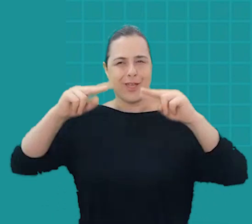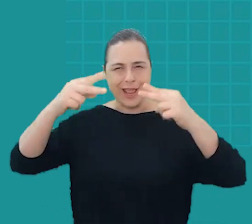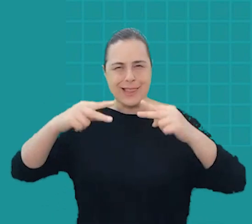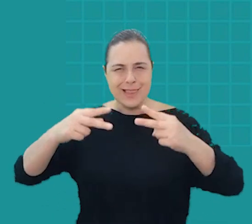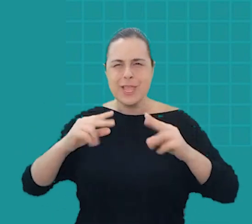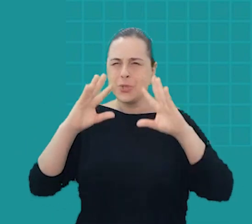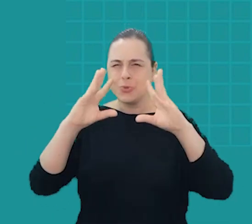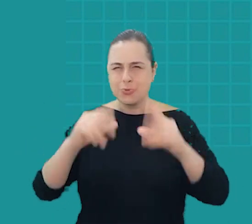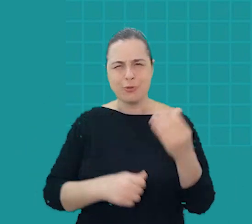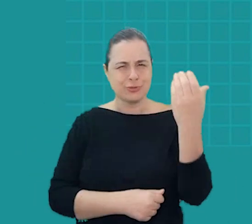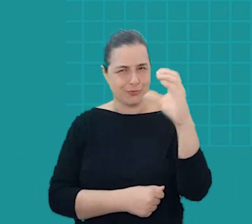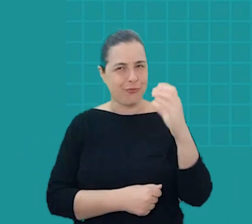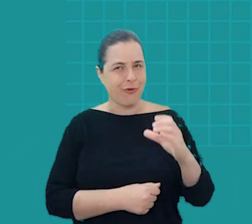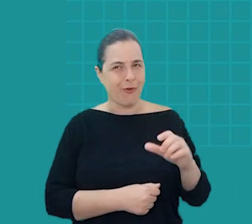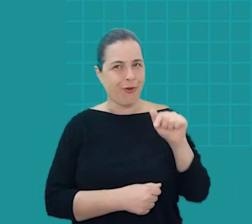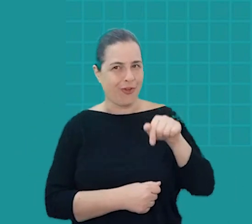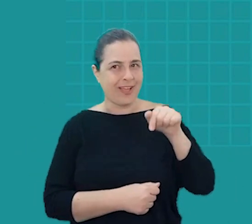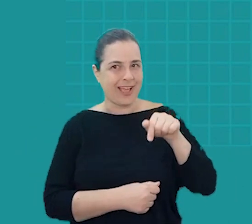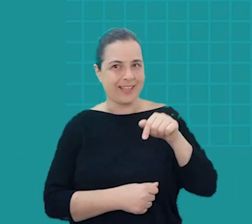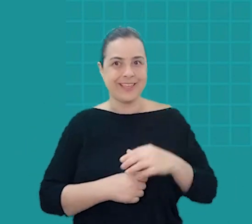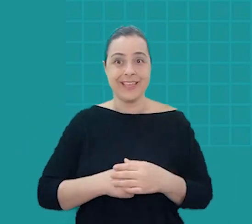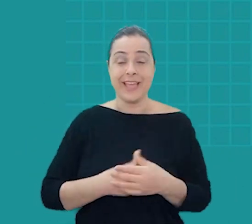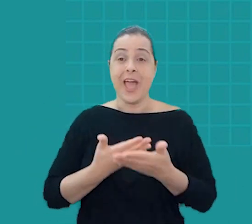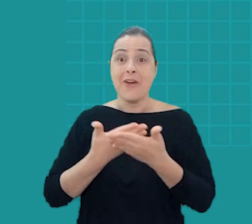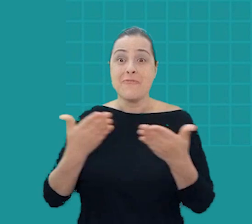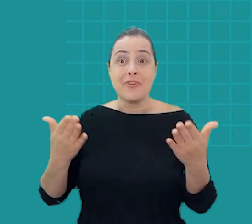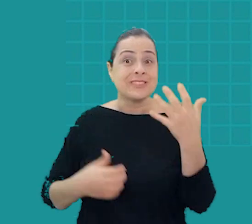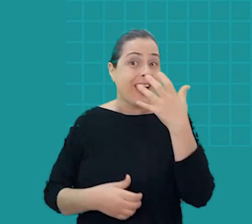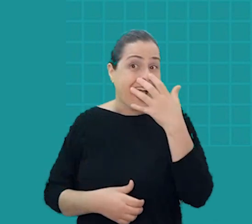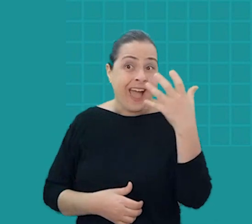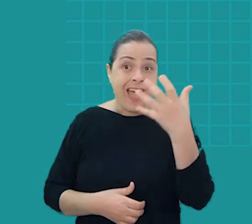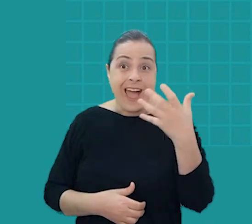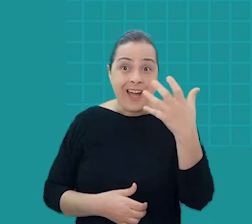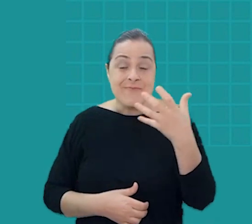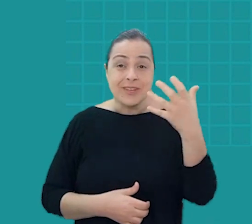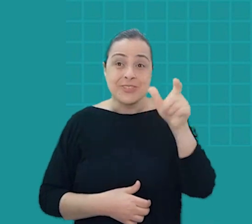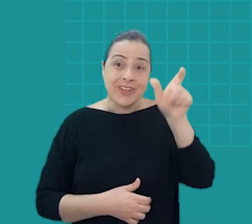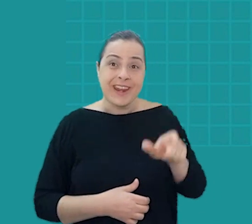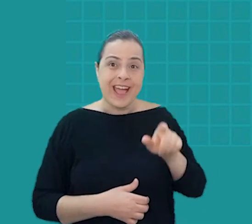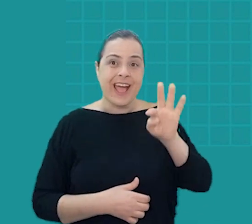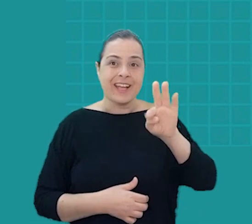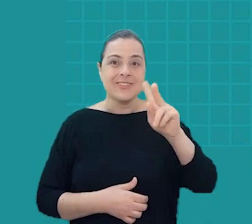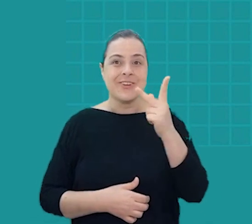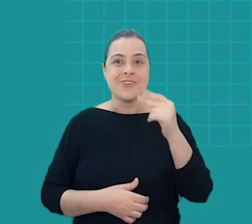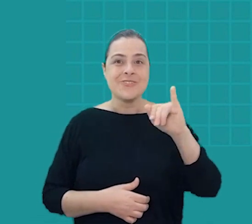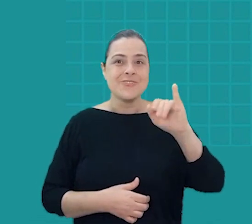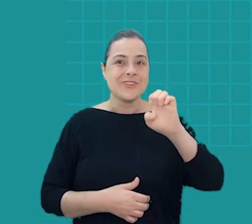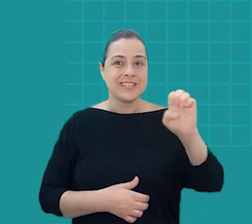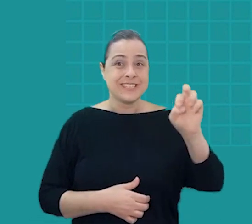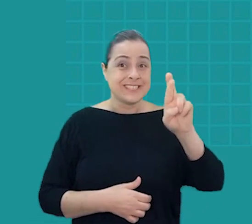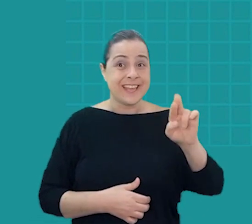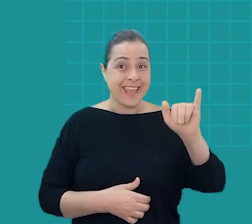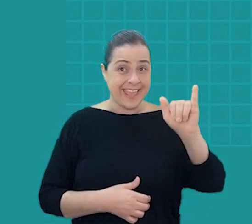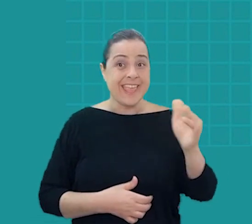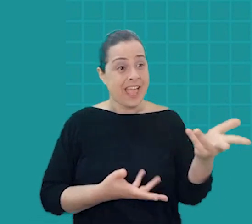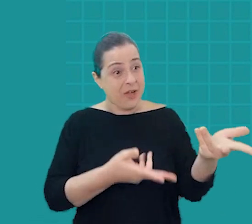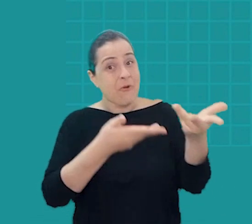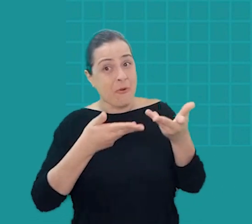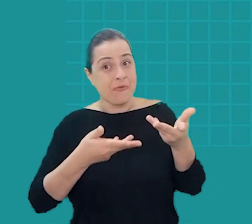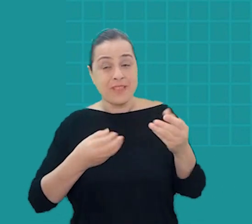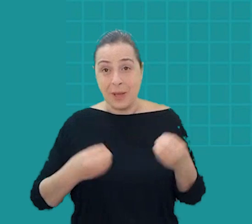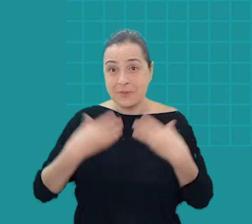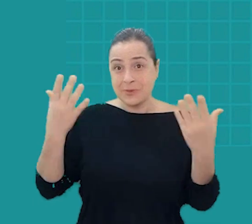mandando figurinha, escrevendo, porque a acessibilidade permite. Fala, nossa, mas áudio para você é ruim? Eu falo para você,